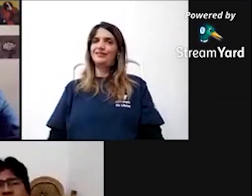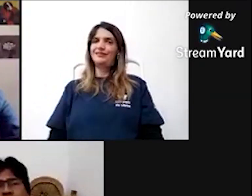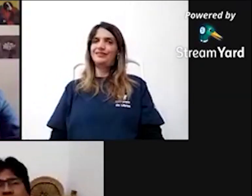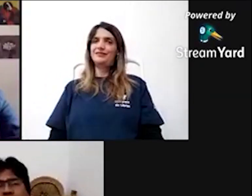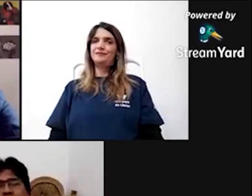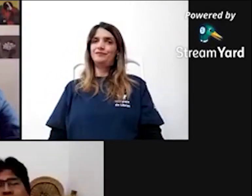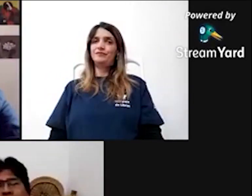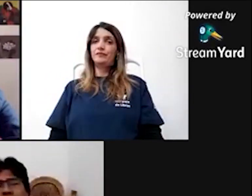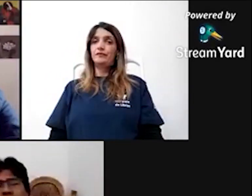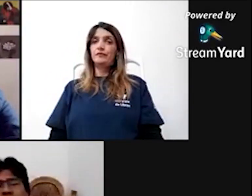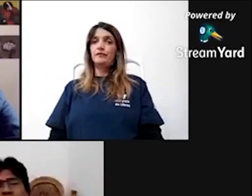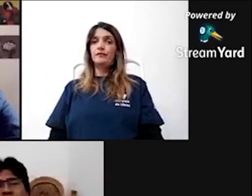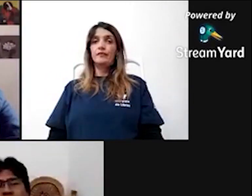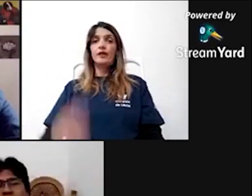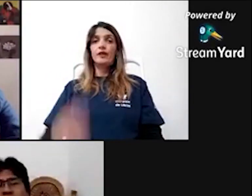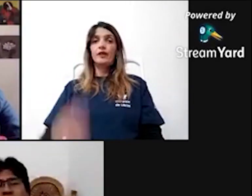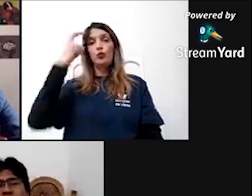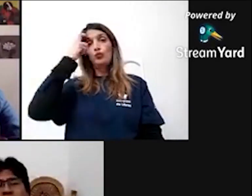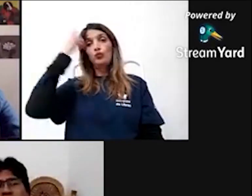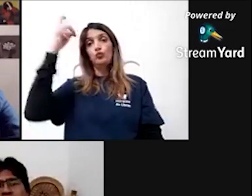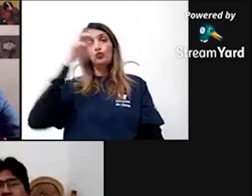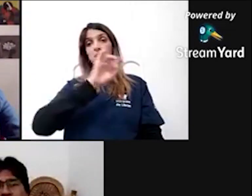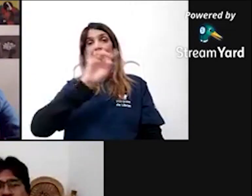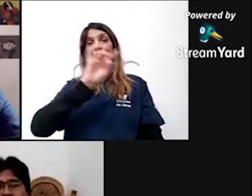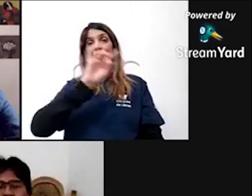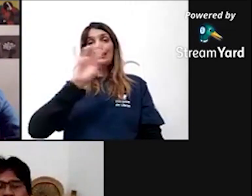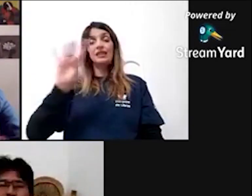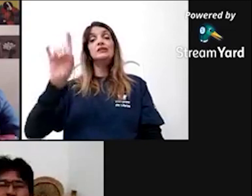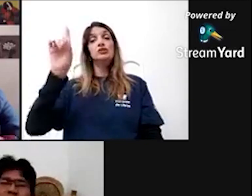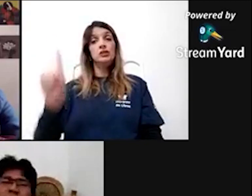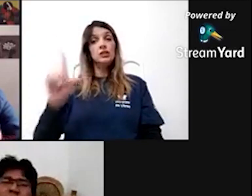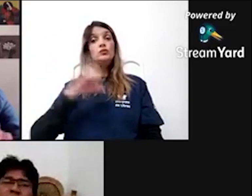cada cultura tem o direito de ter